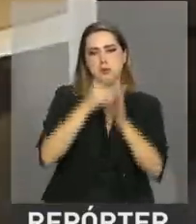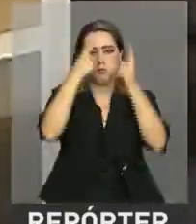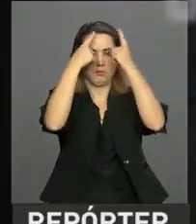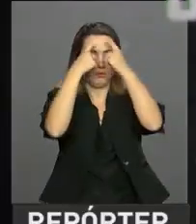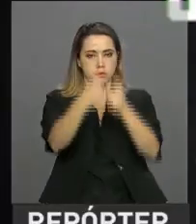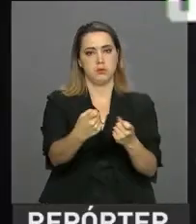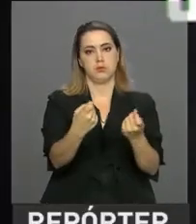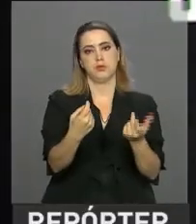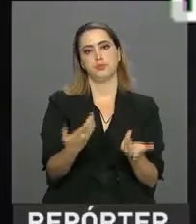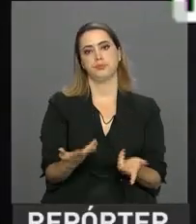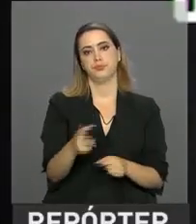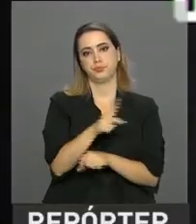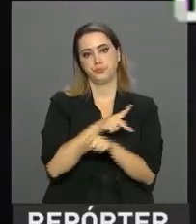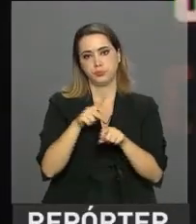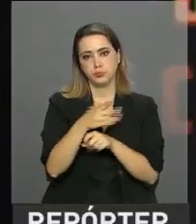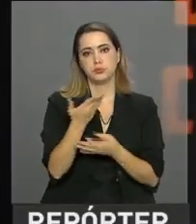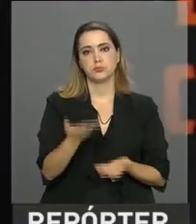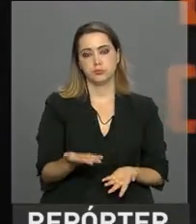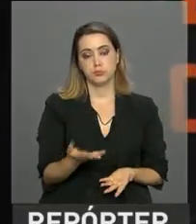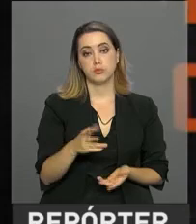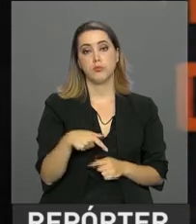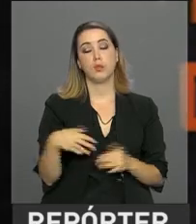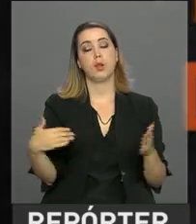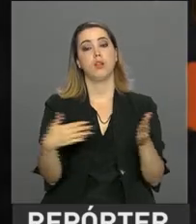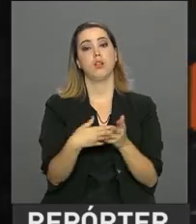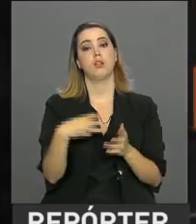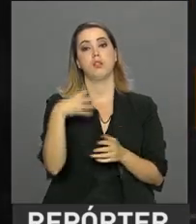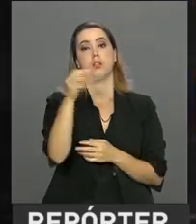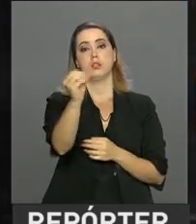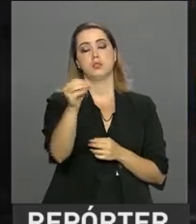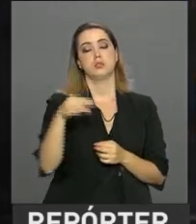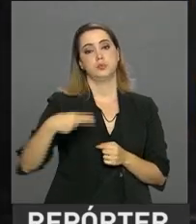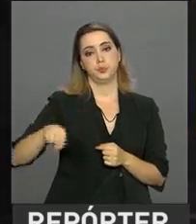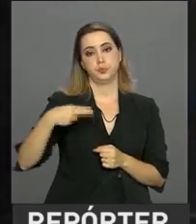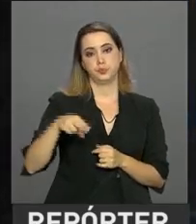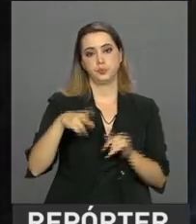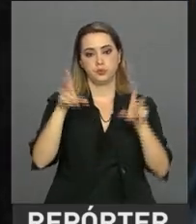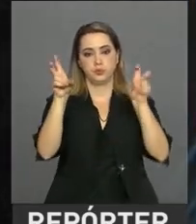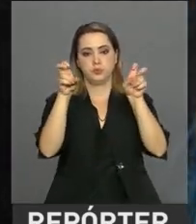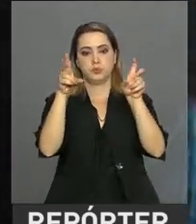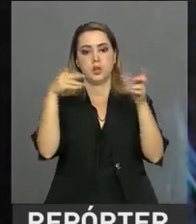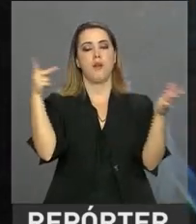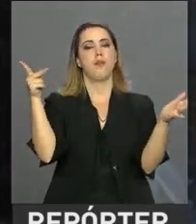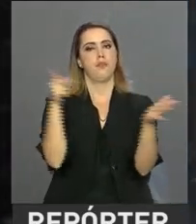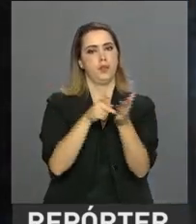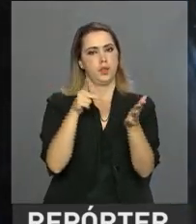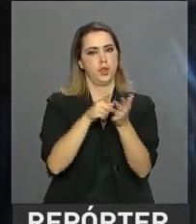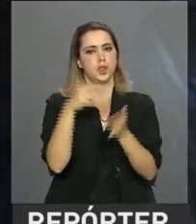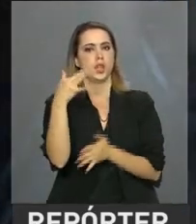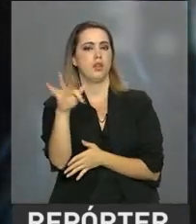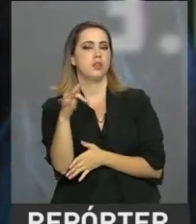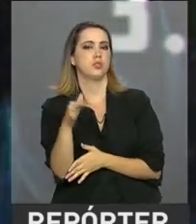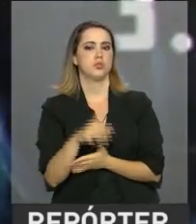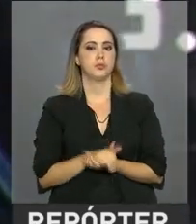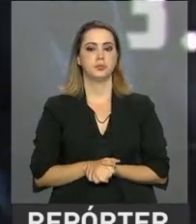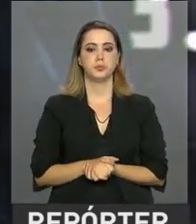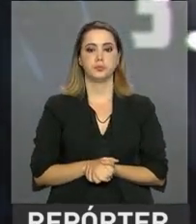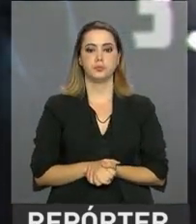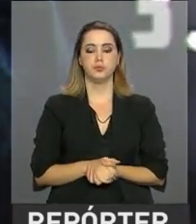país. A campanha da Infraero vai até o dia 30 de novembro com o tema A Verdade Dói. Só no dia de